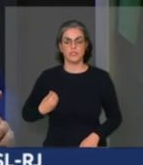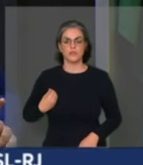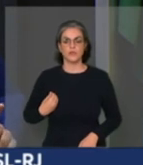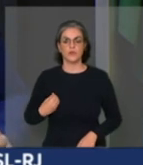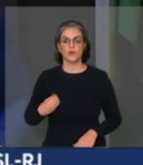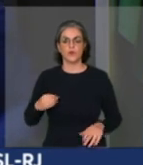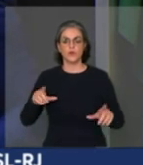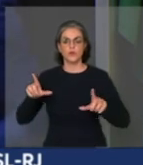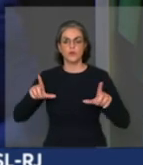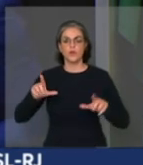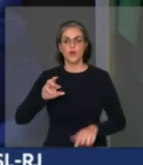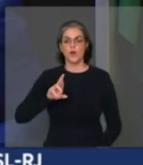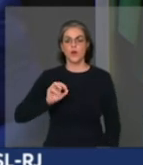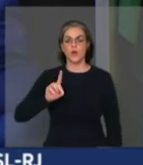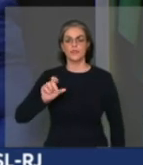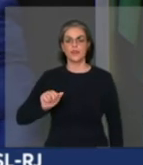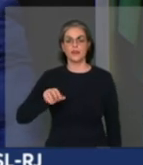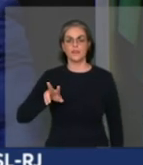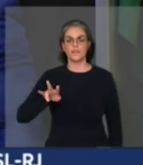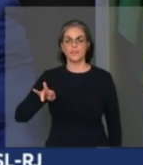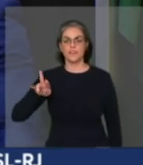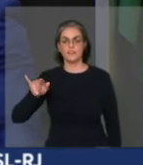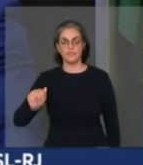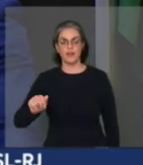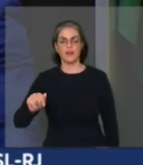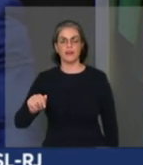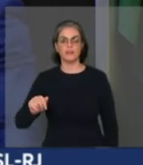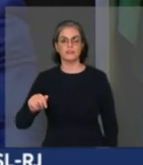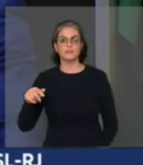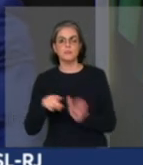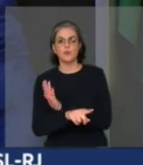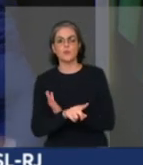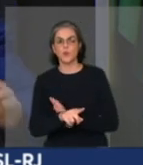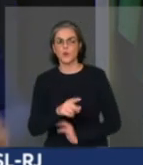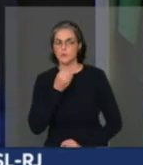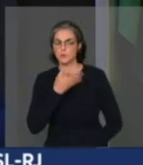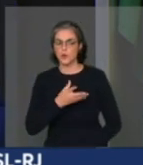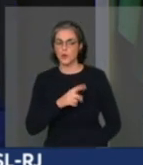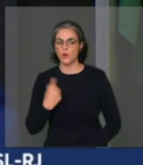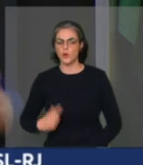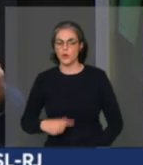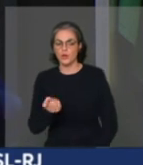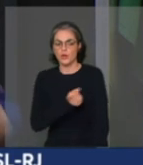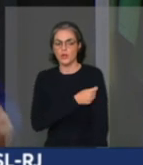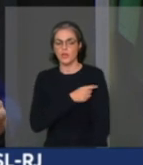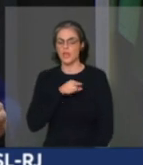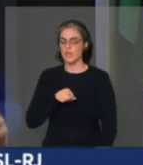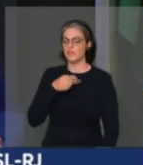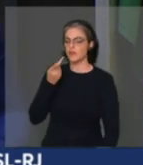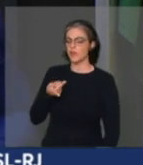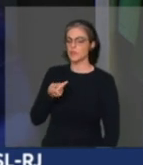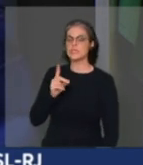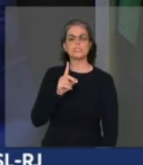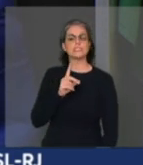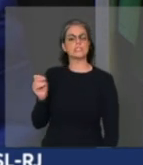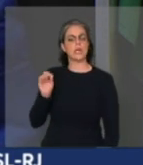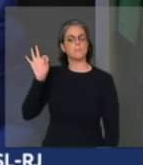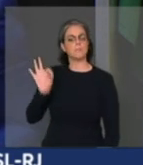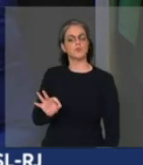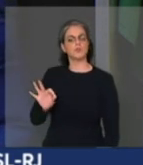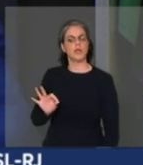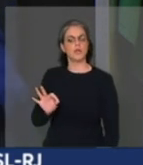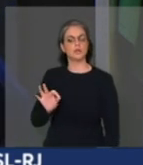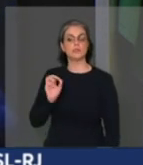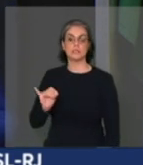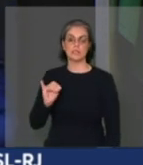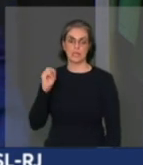quando questionado sobre a eficácia da Corona Watt que ele disse que era de 100 porcento nos